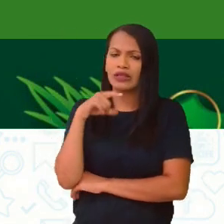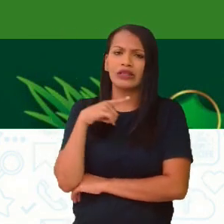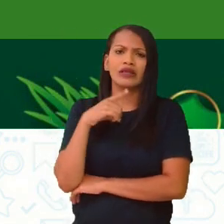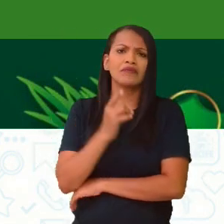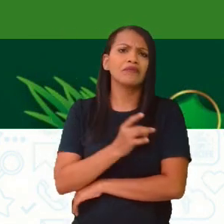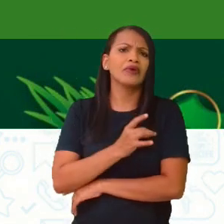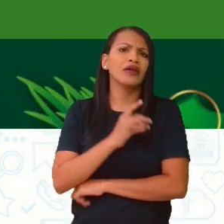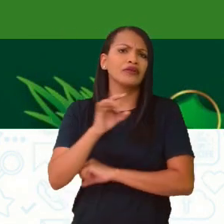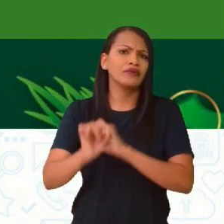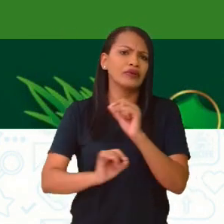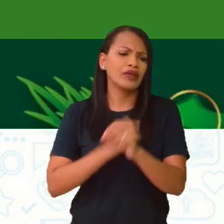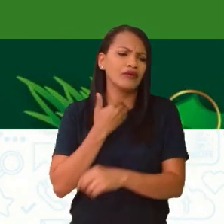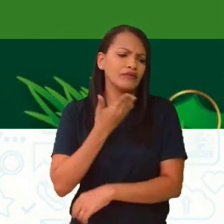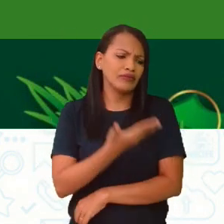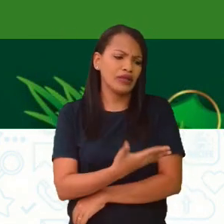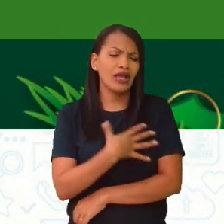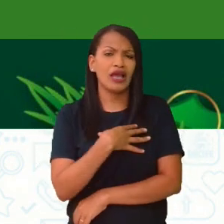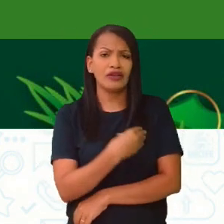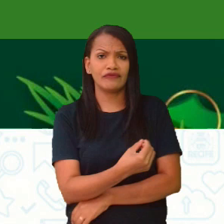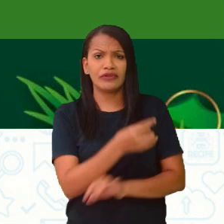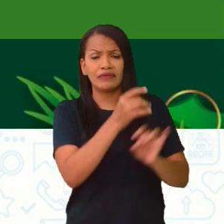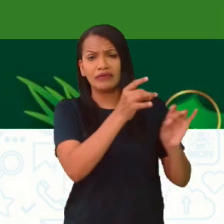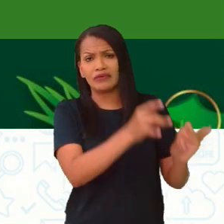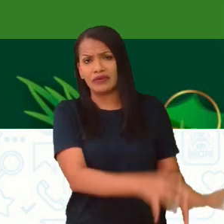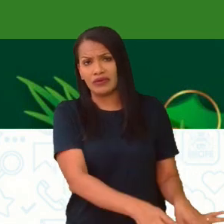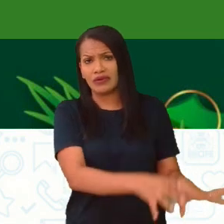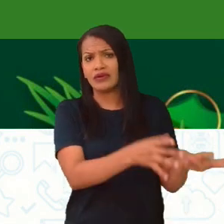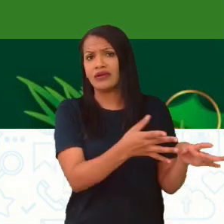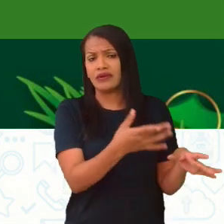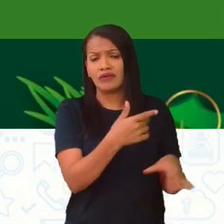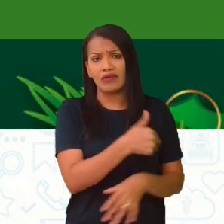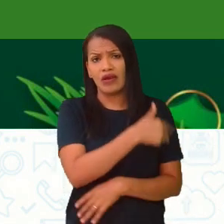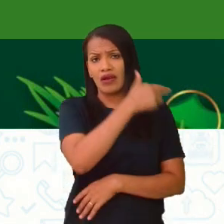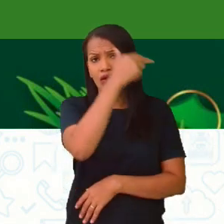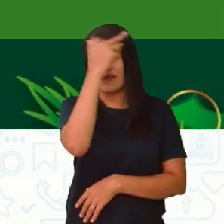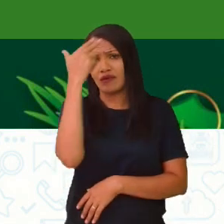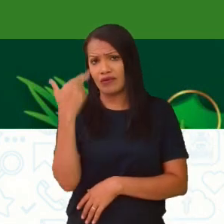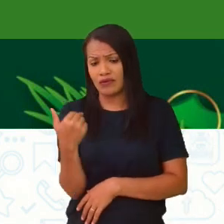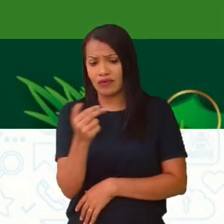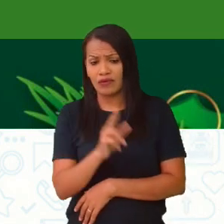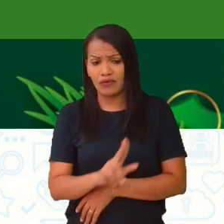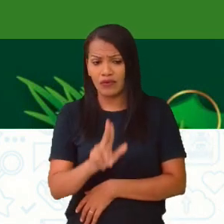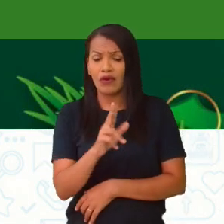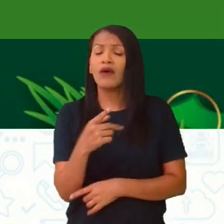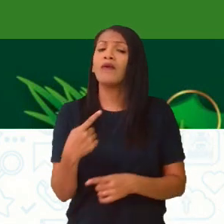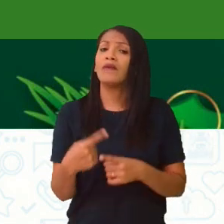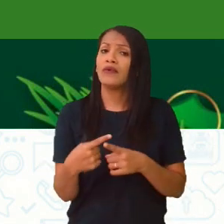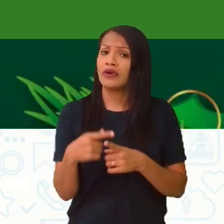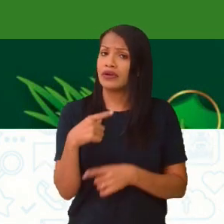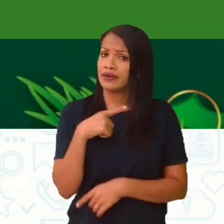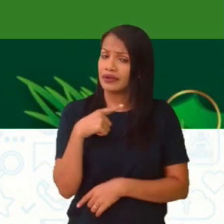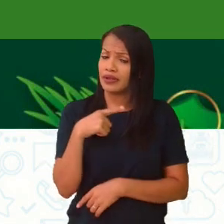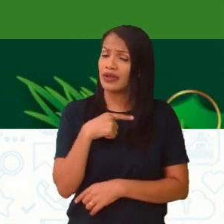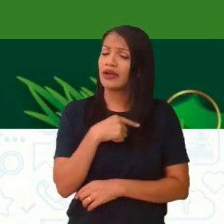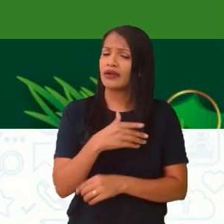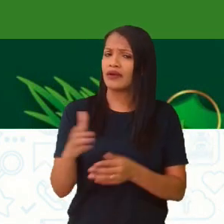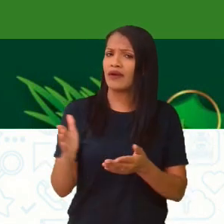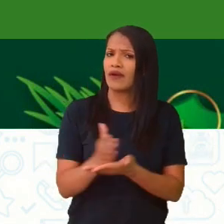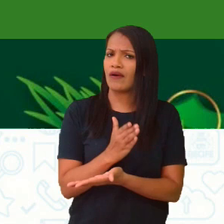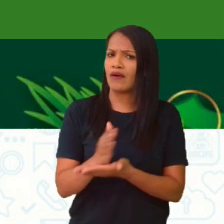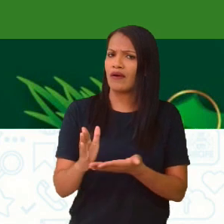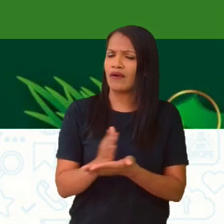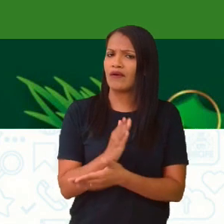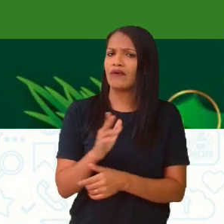medo de que as árvores filhas sejam descartadas como árvore de Natal após o uso, porque em muitos países ao redor do mundo se